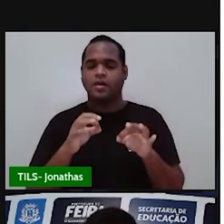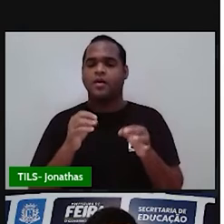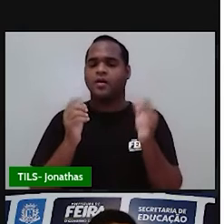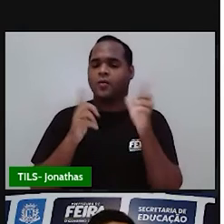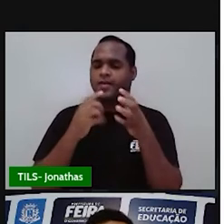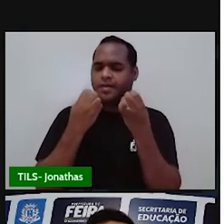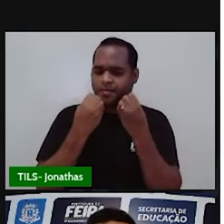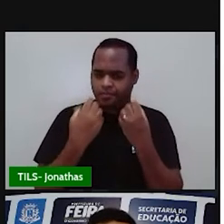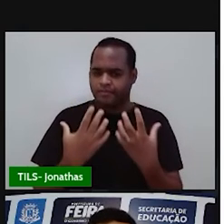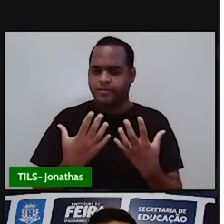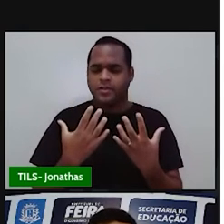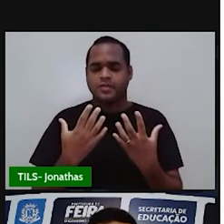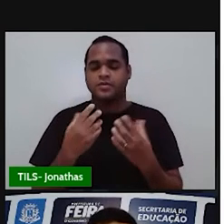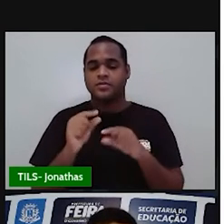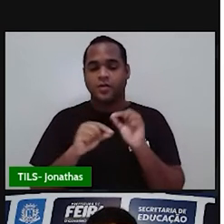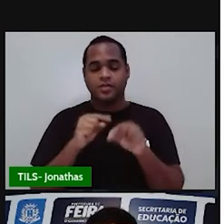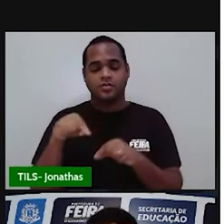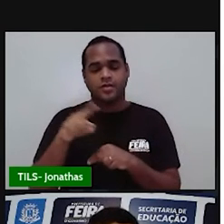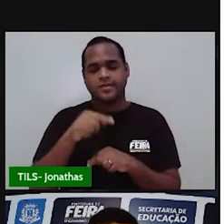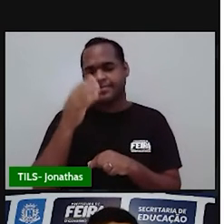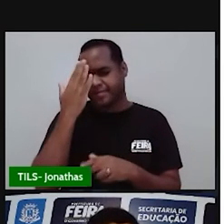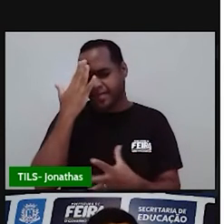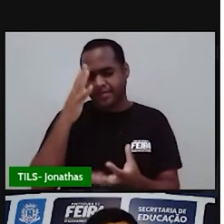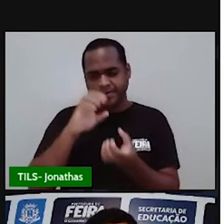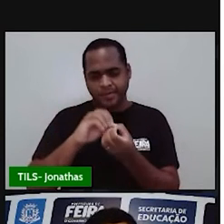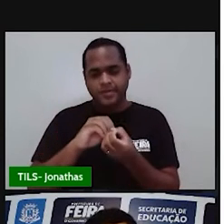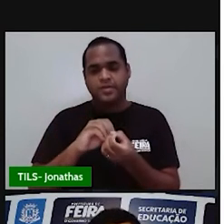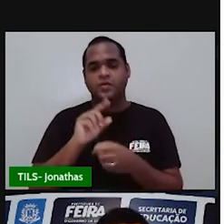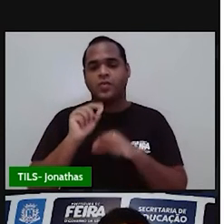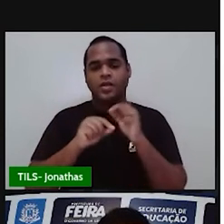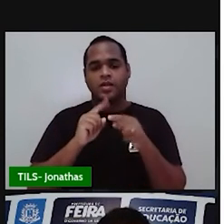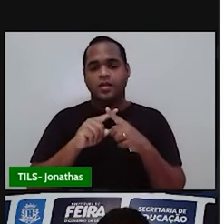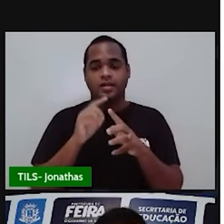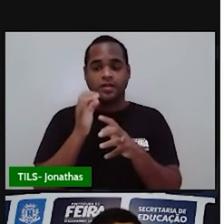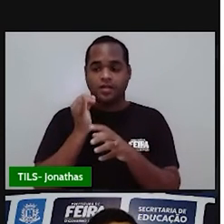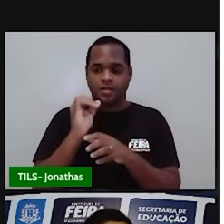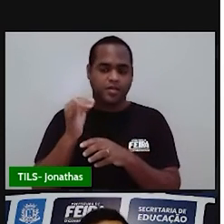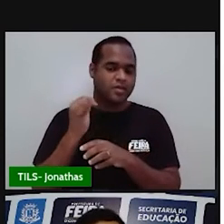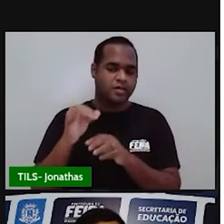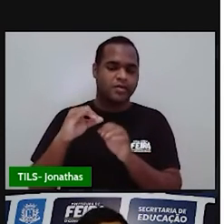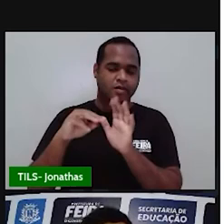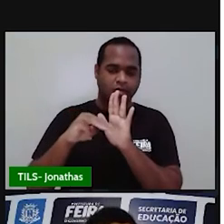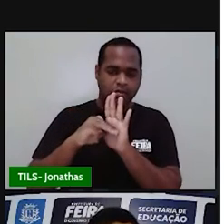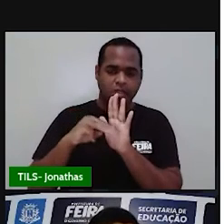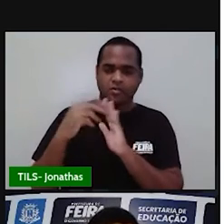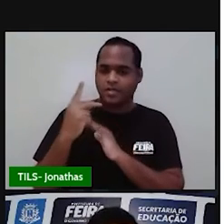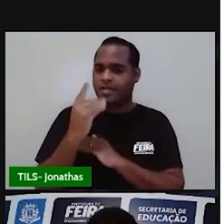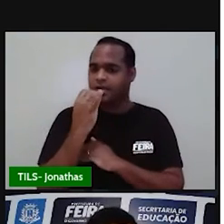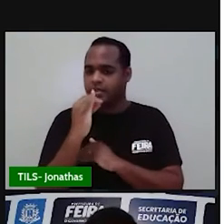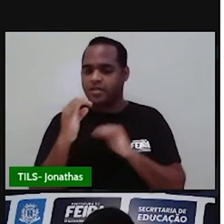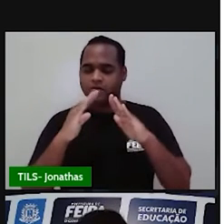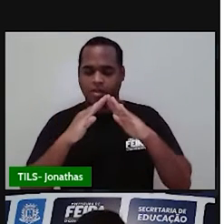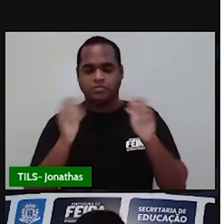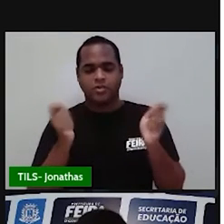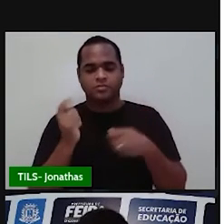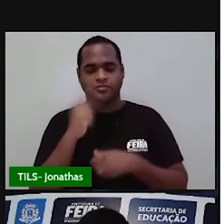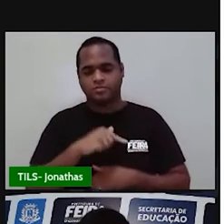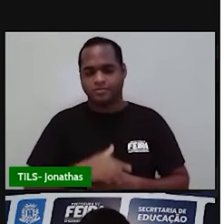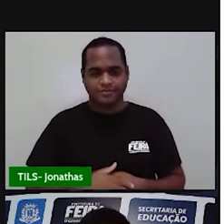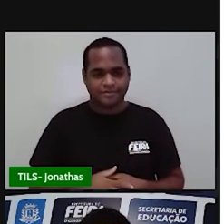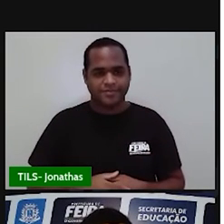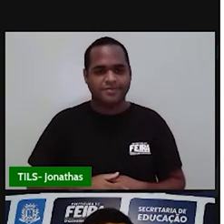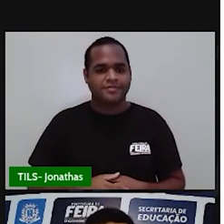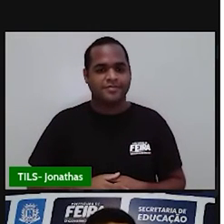motivos, para que a gente possa estar olhando para o consumo médio de energia elétrica da nossa casa,